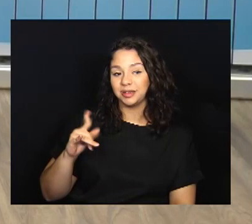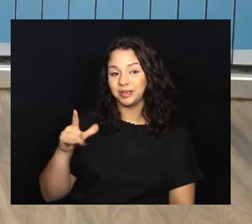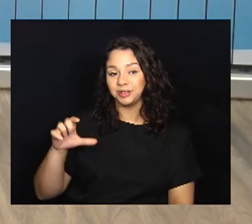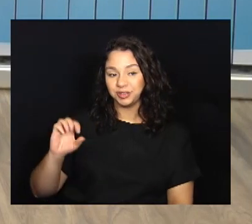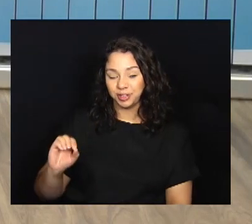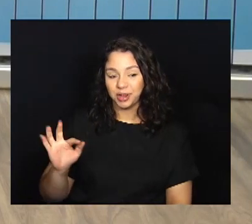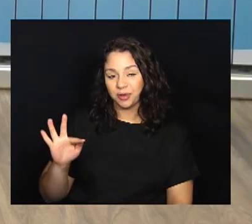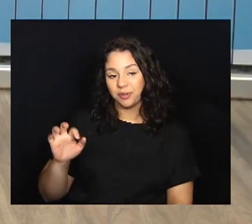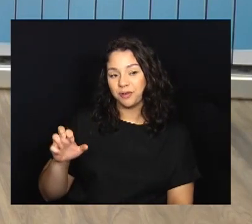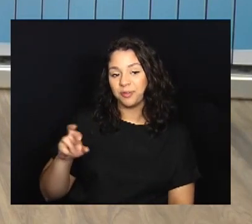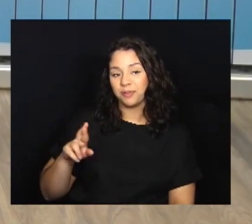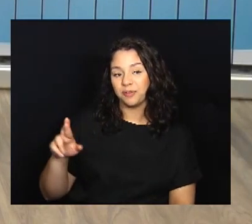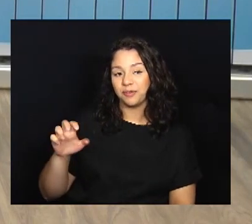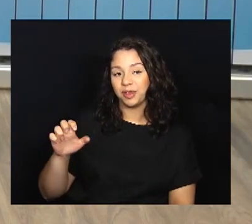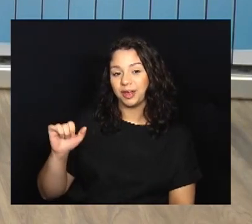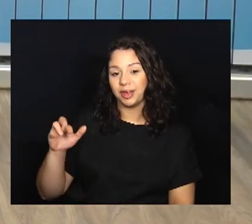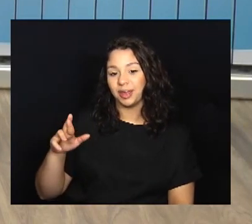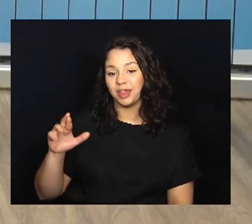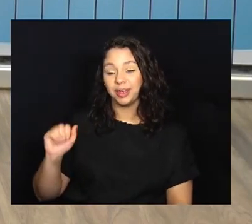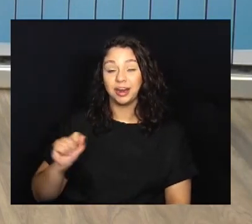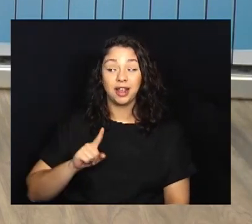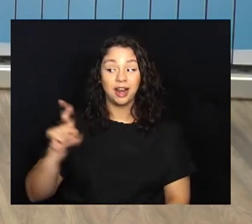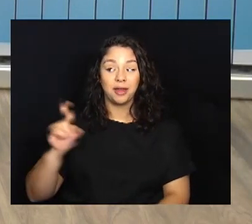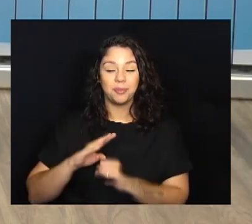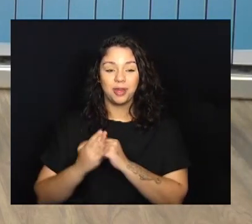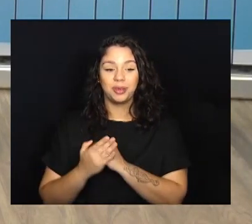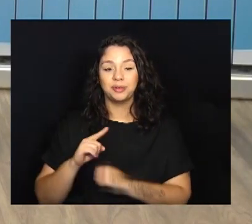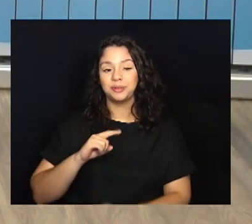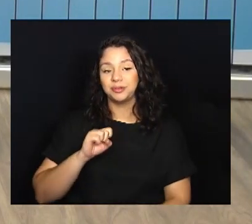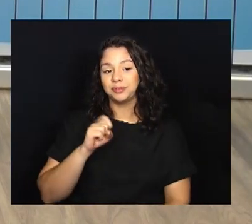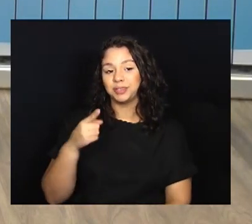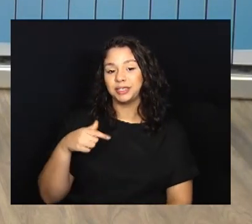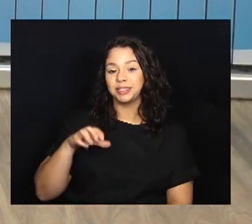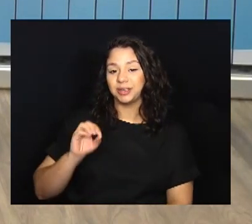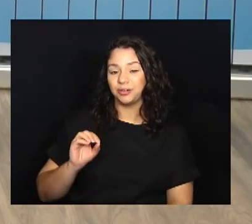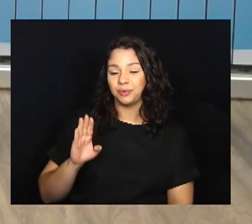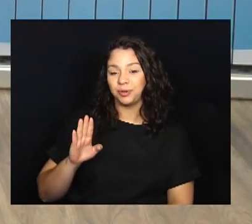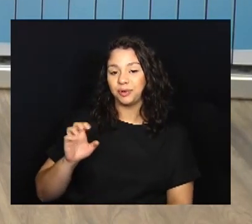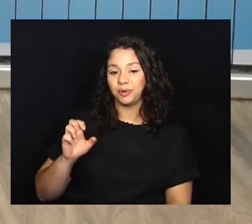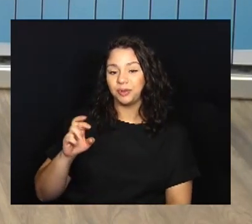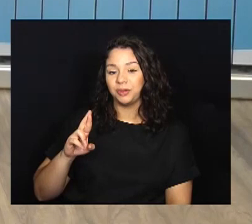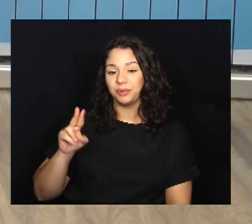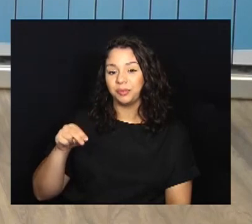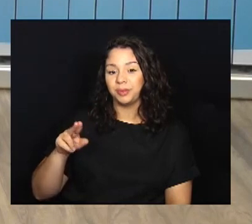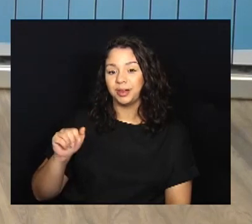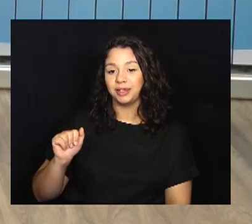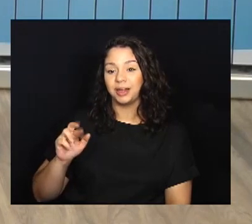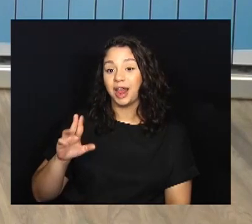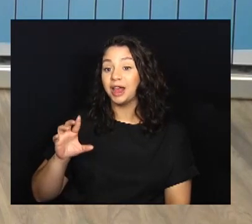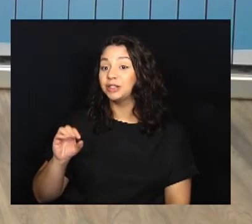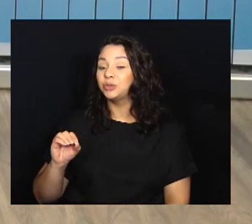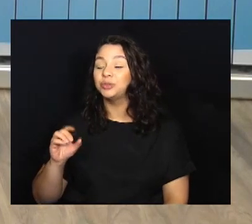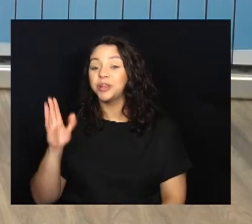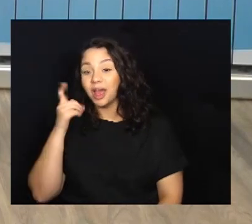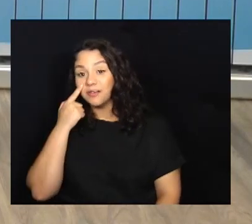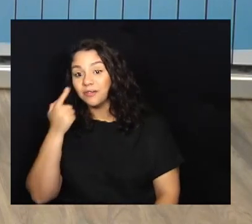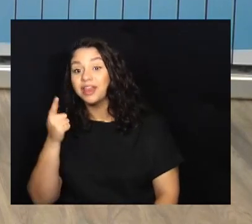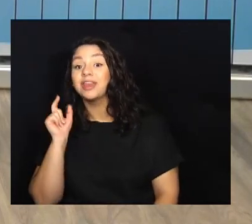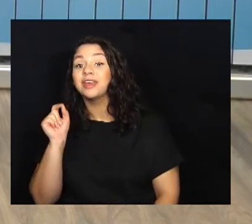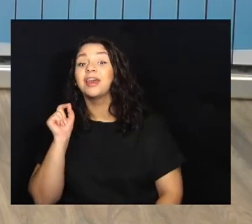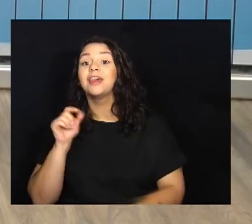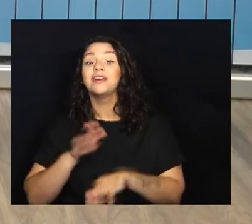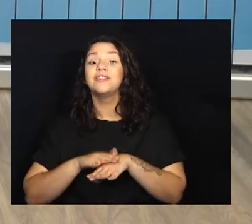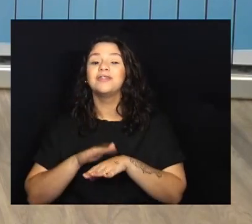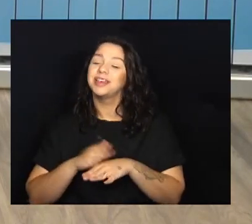Mota, número 80, no São Bernardo. Se for passar de carro lá, você já sabe, viu? Ó, quem que fez esse grafite são os